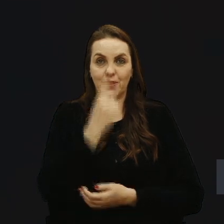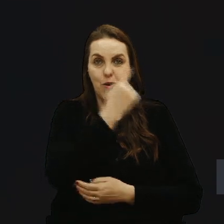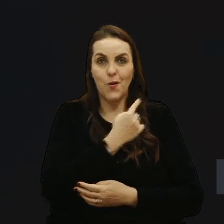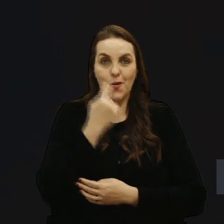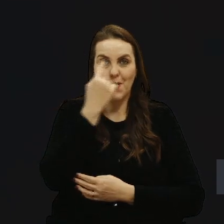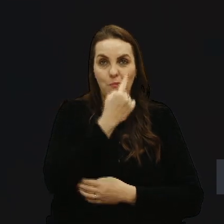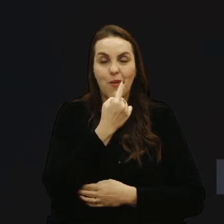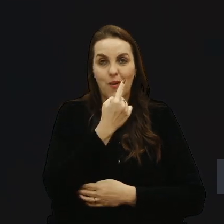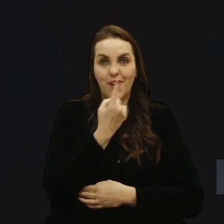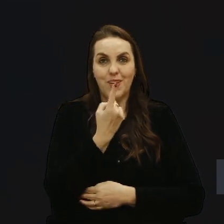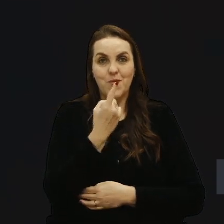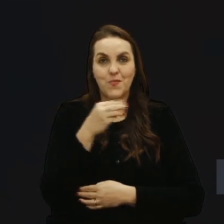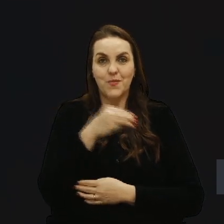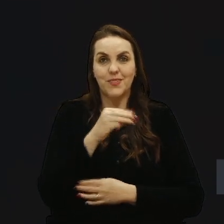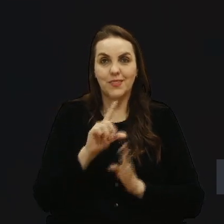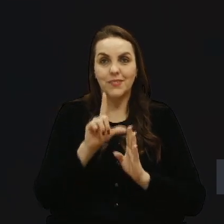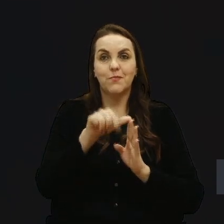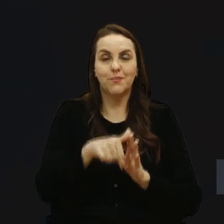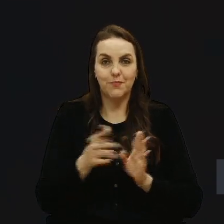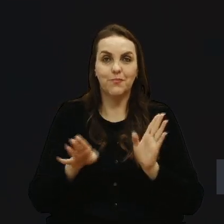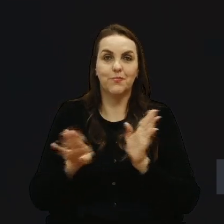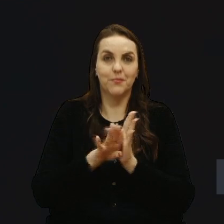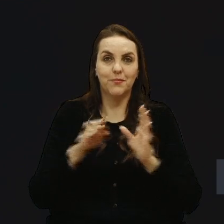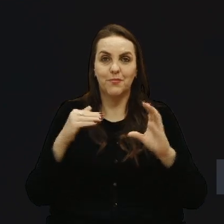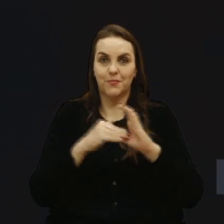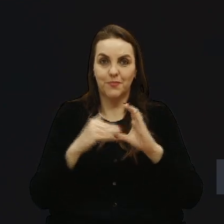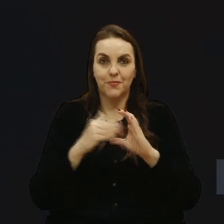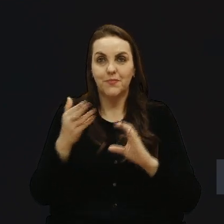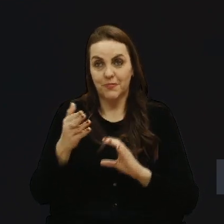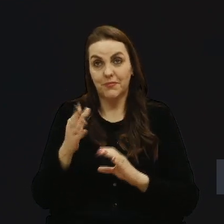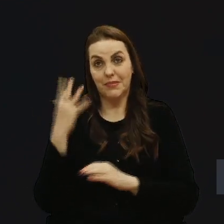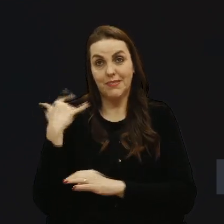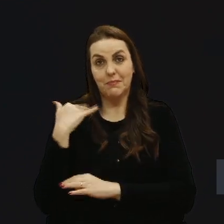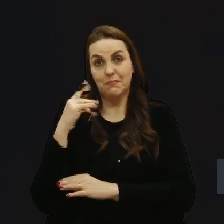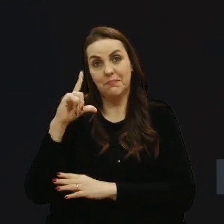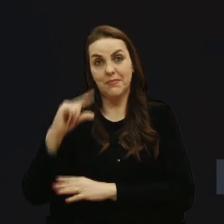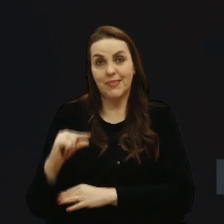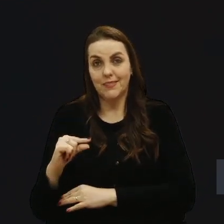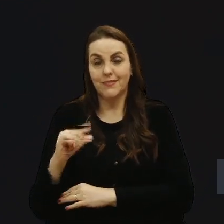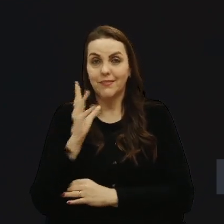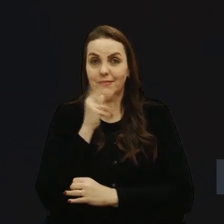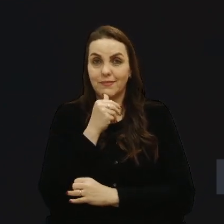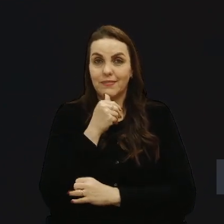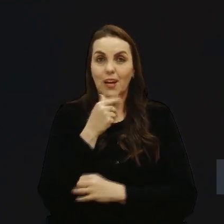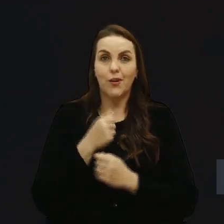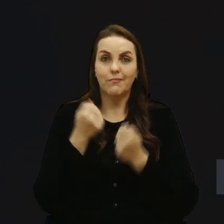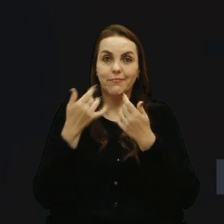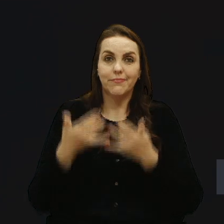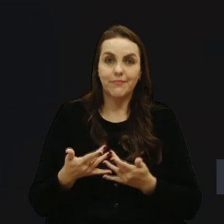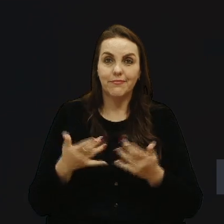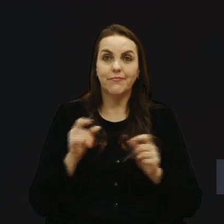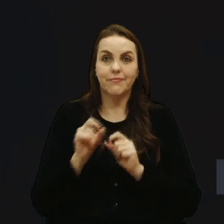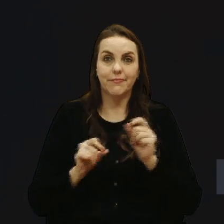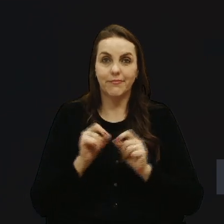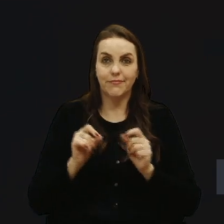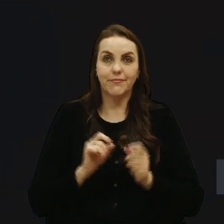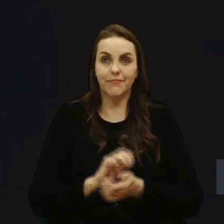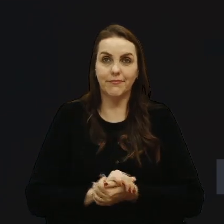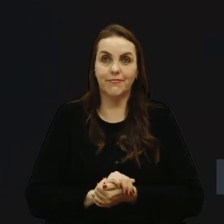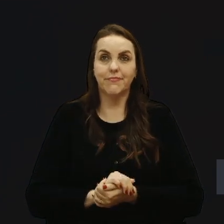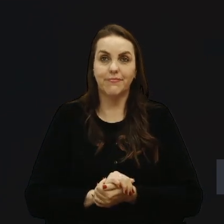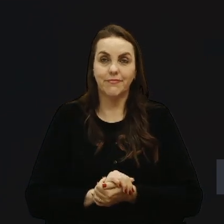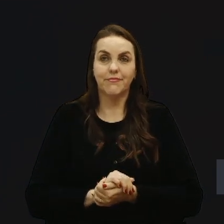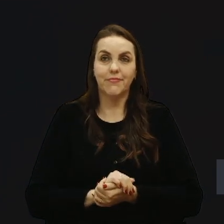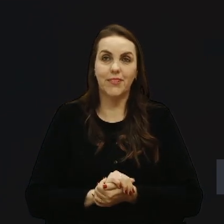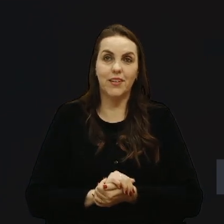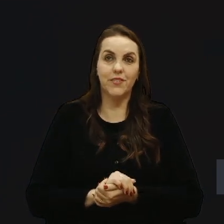1h01 depois, eu cheguei aqui no Shopping Iguatemi, a Andressa demorou menos e a gente tem algumas considerações para fazer. A primeira questão, Andressa, é que eu dei